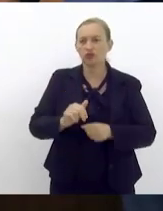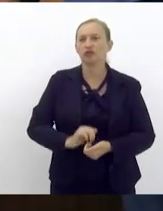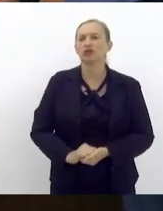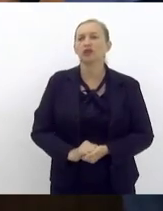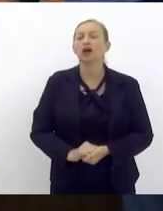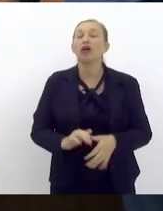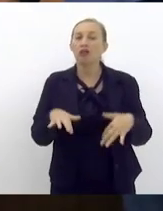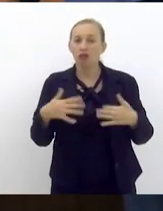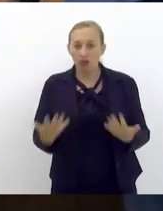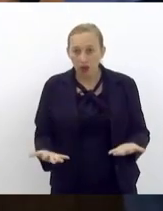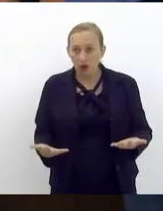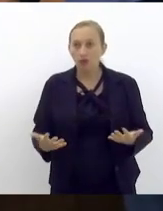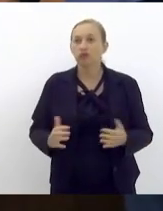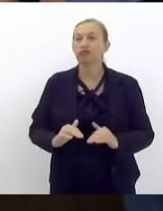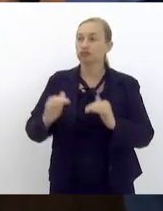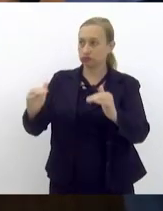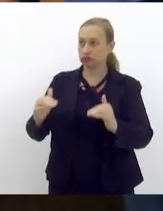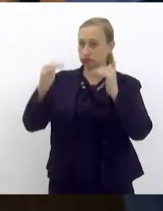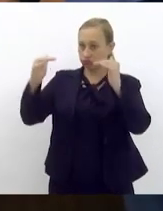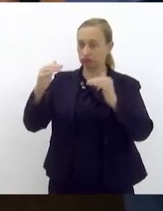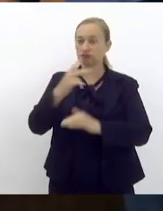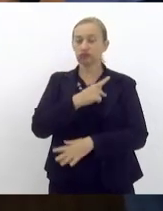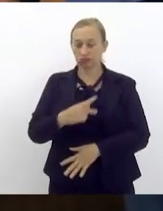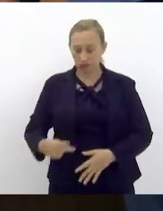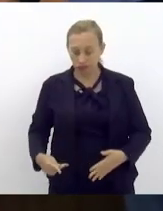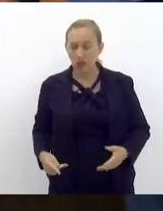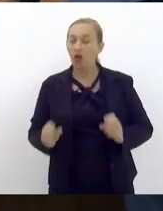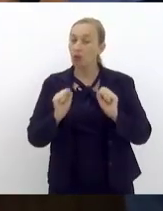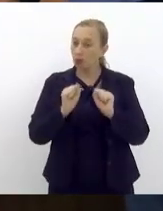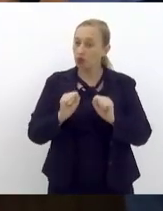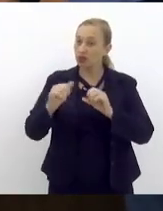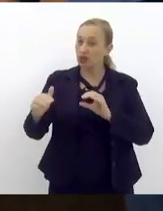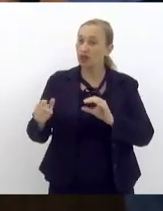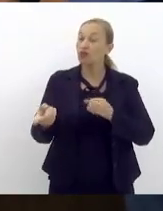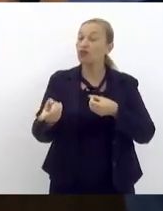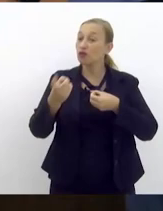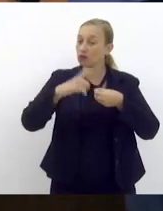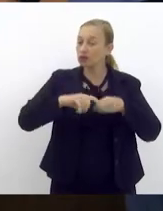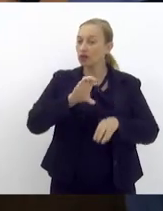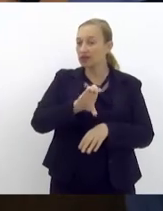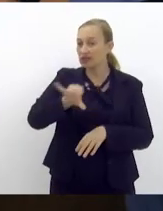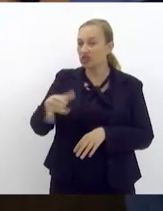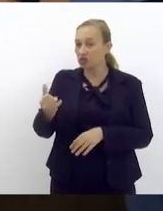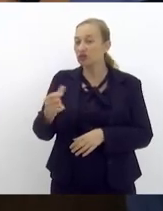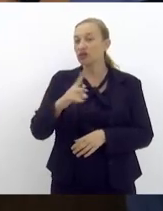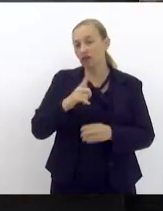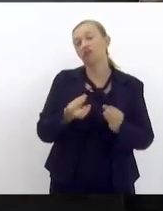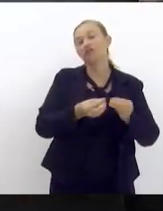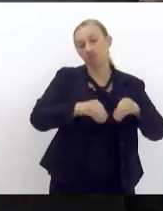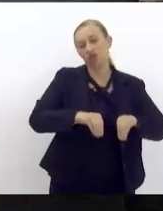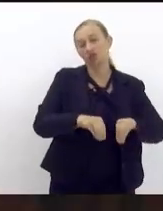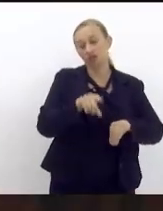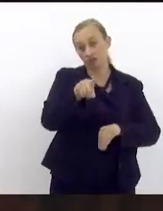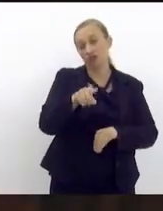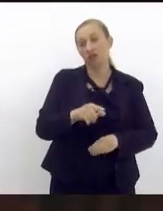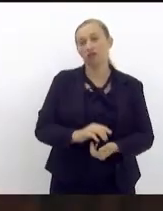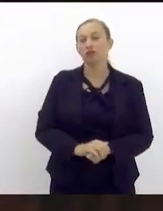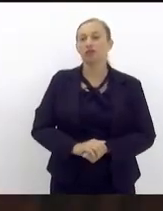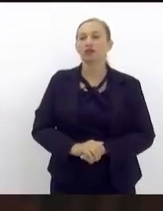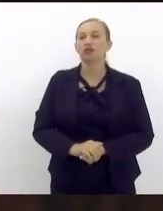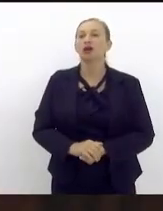então se você silencia é poder remeter para ccj porque há indícios aí de uma de uma predicabilidade